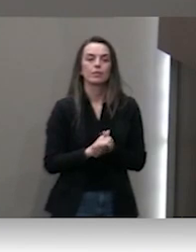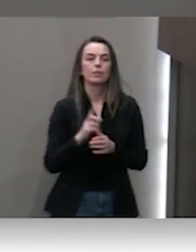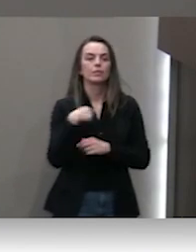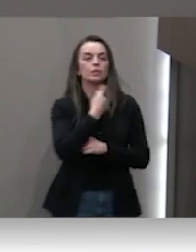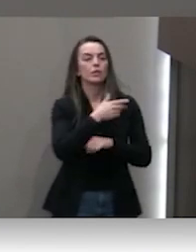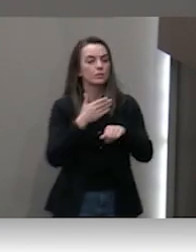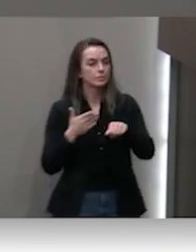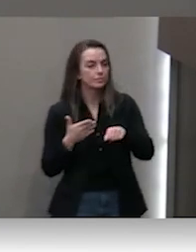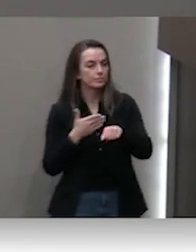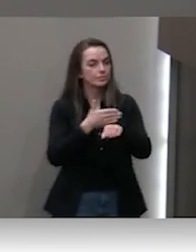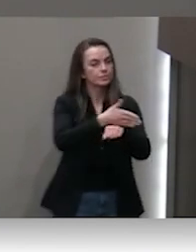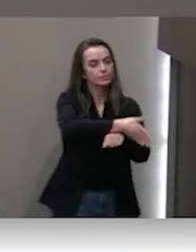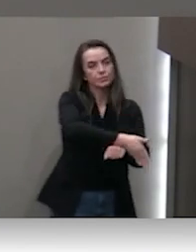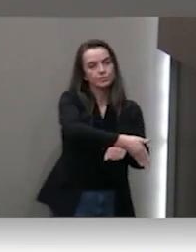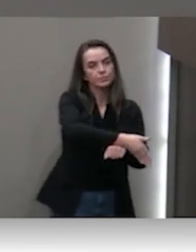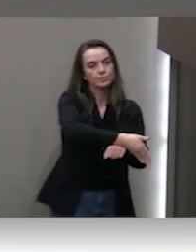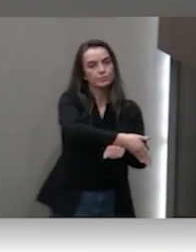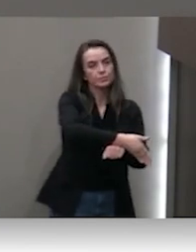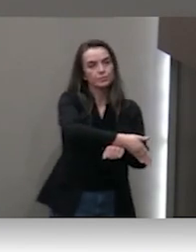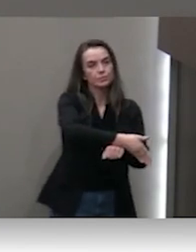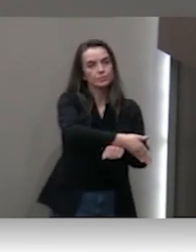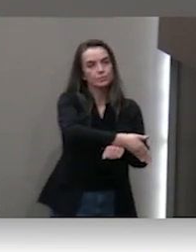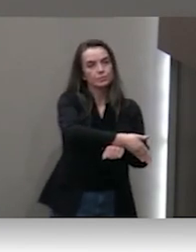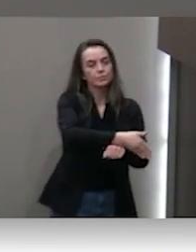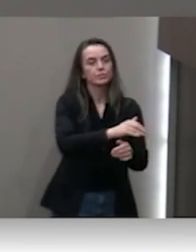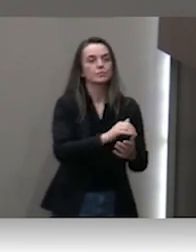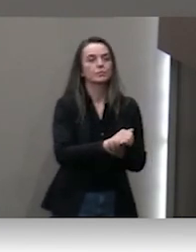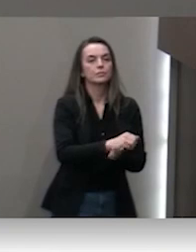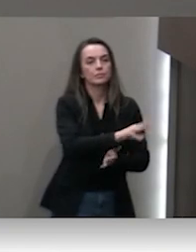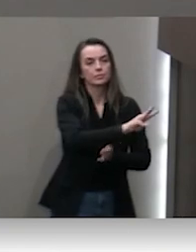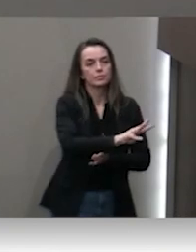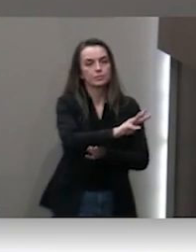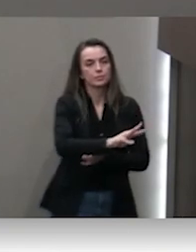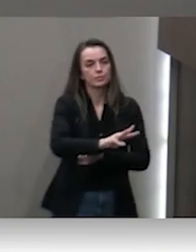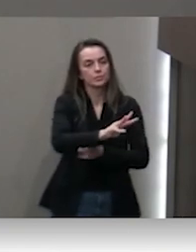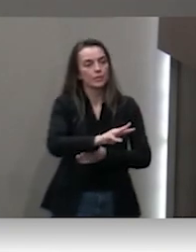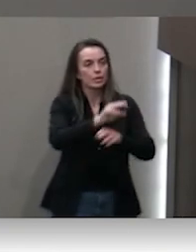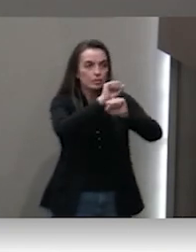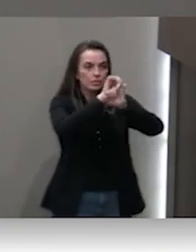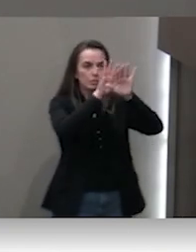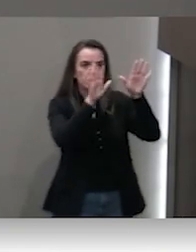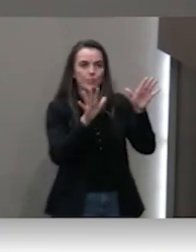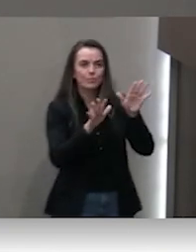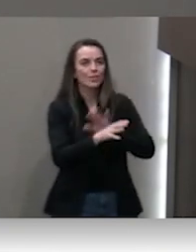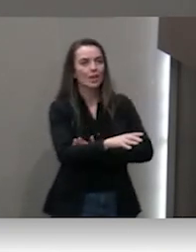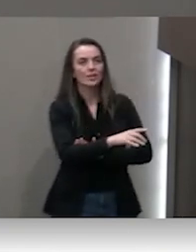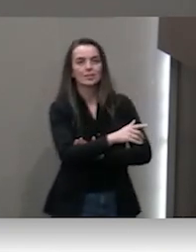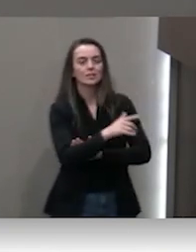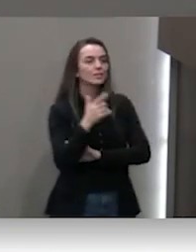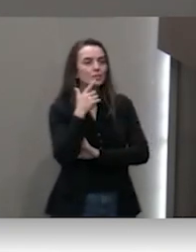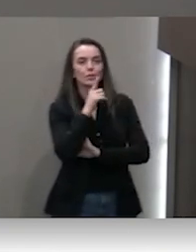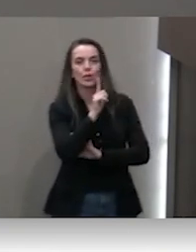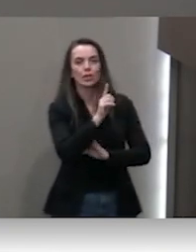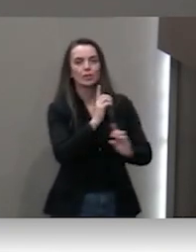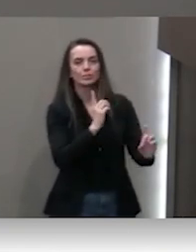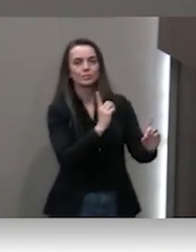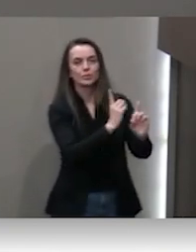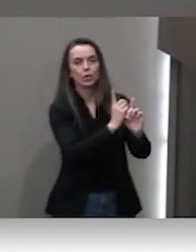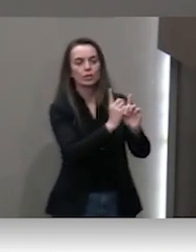acessarmos o portal da transparência, não conseguimos encontrar